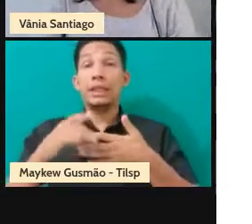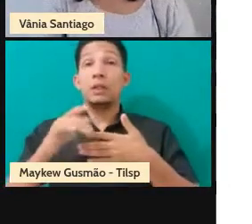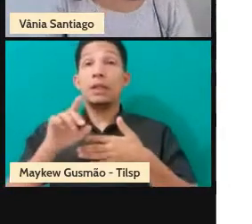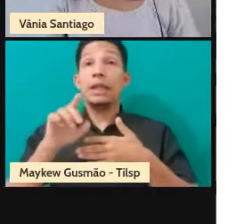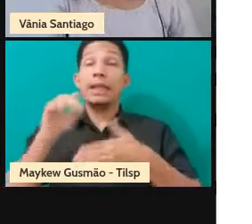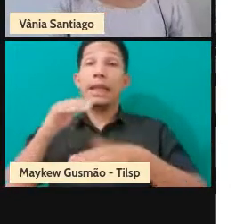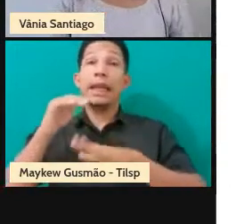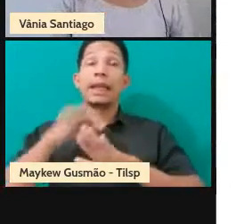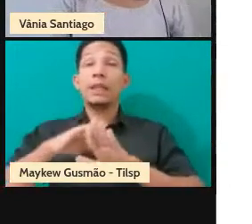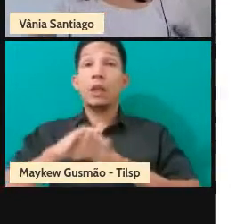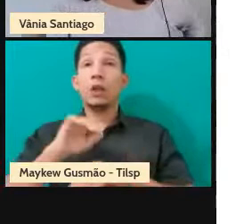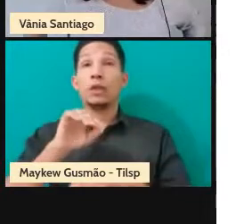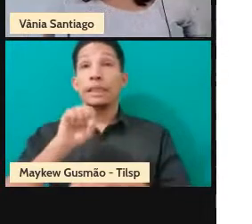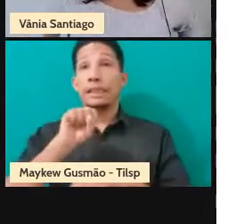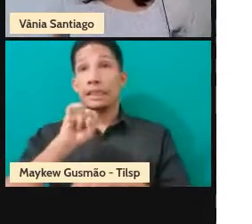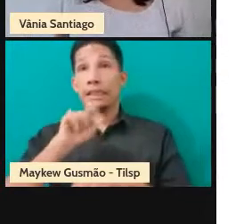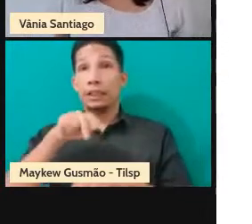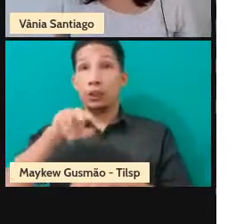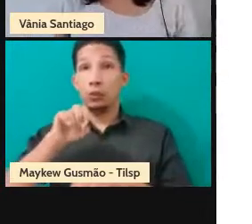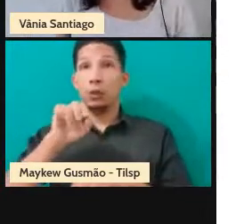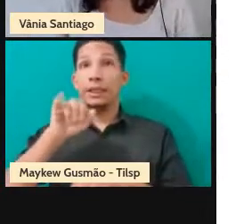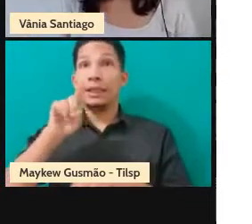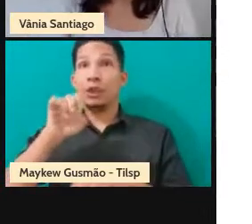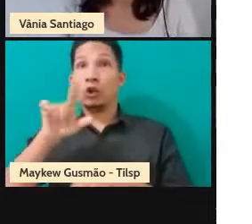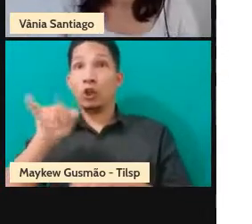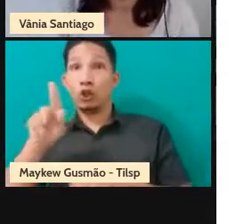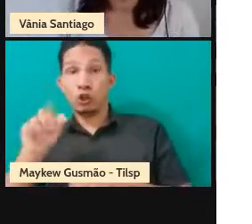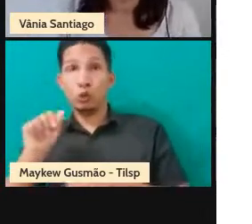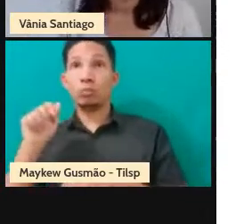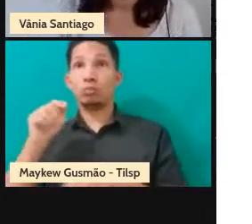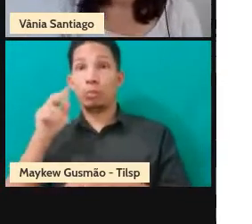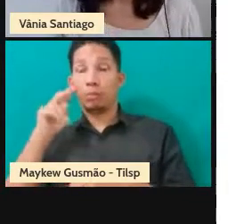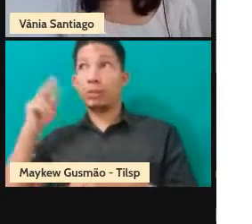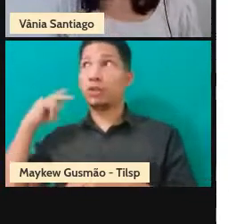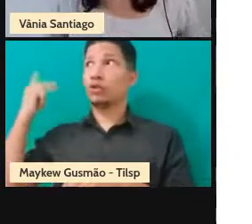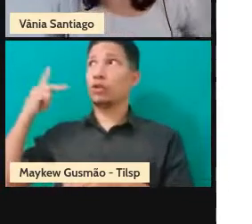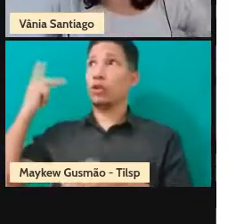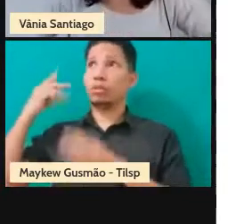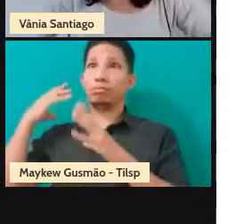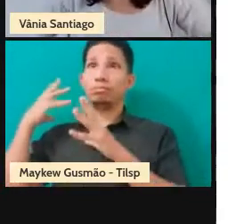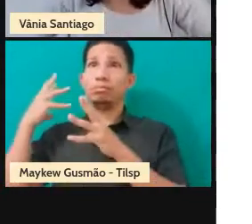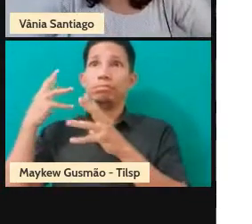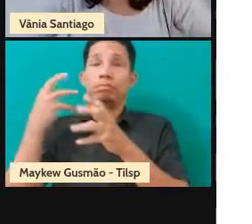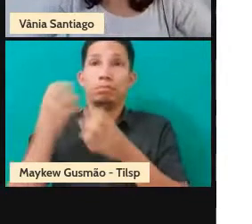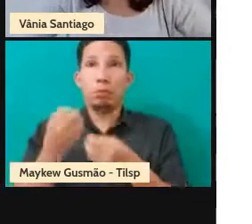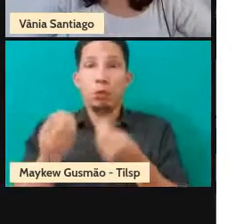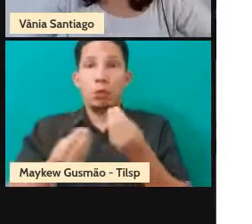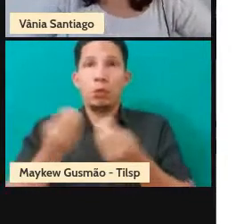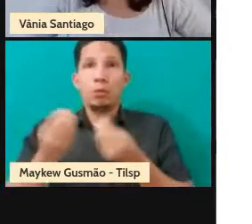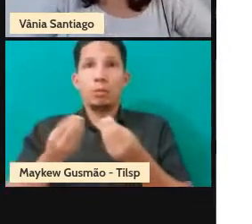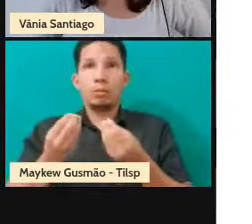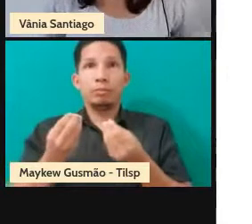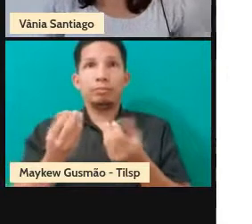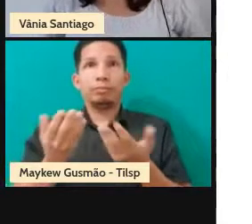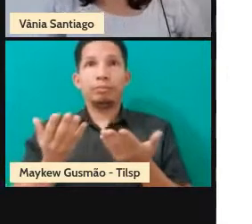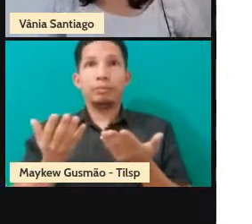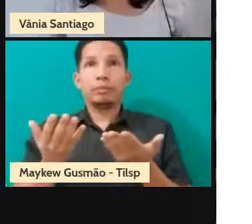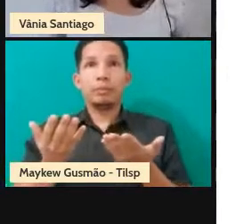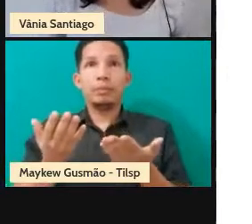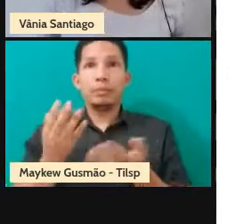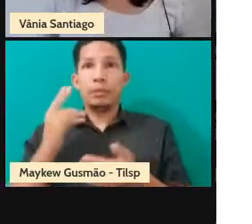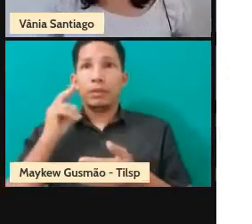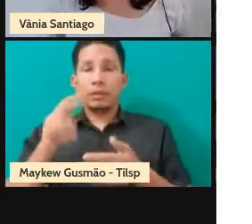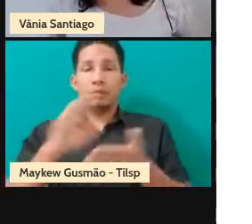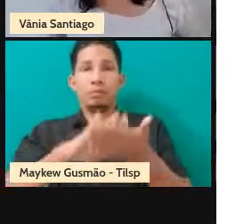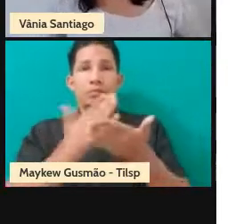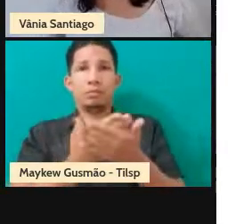para o signo ideológico, a partir dessa historicidade. E não tem como a gente olhar para a atividade do